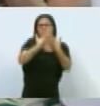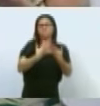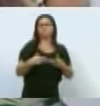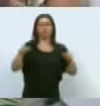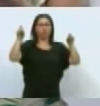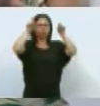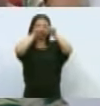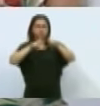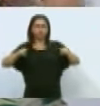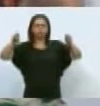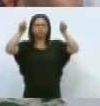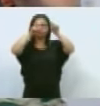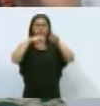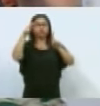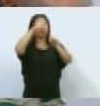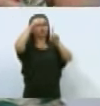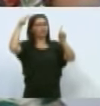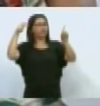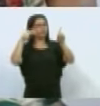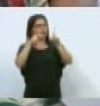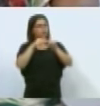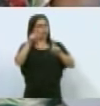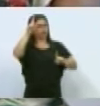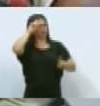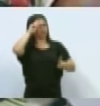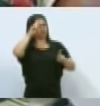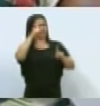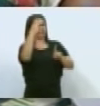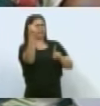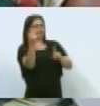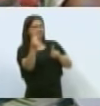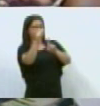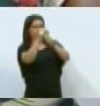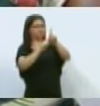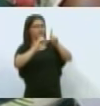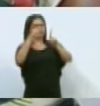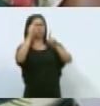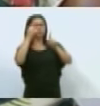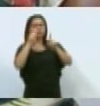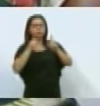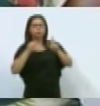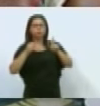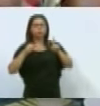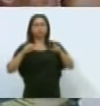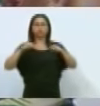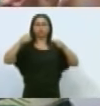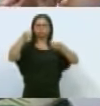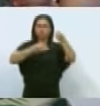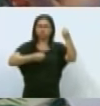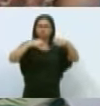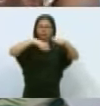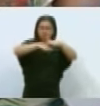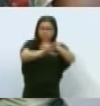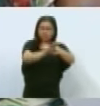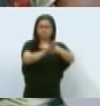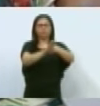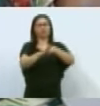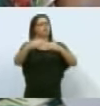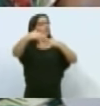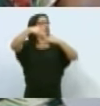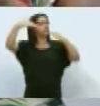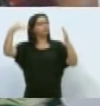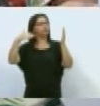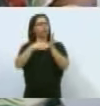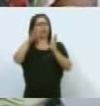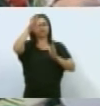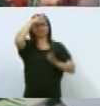Dia 16 de outubro, já anota aí, a partir das 17 horas, no estacionamento do shopping. E todo mundo vai fazer parte desse momento